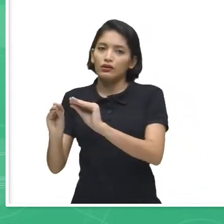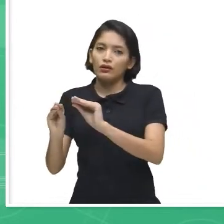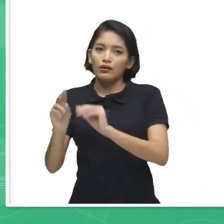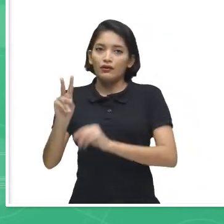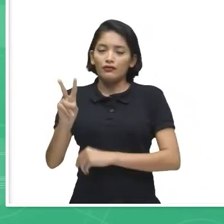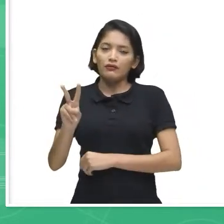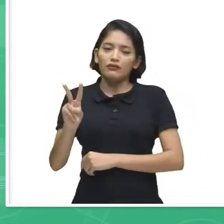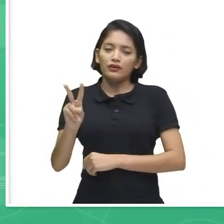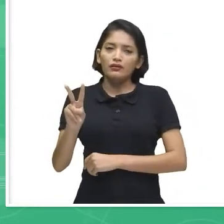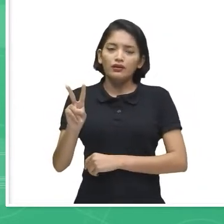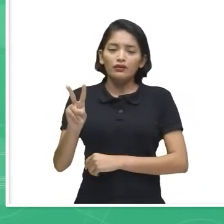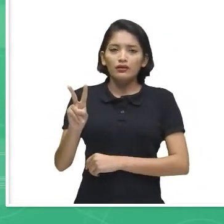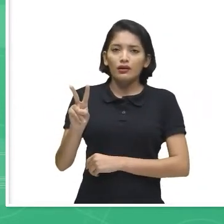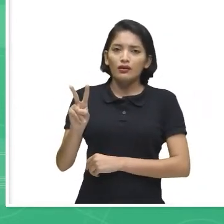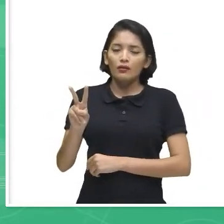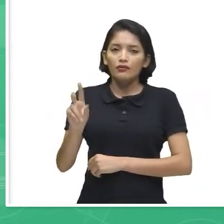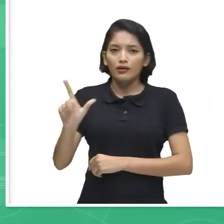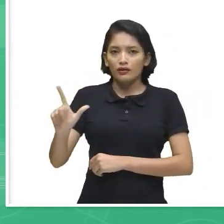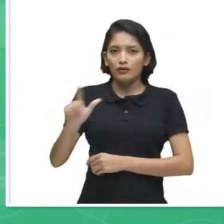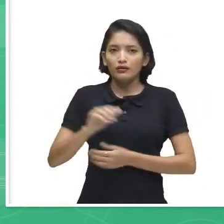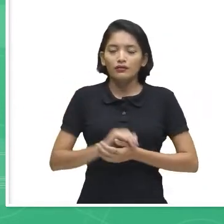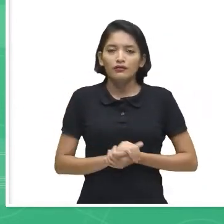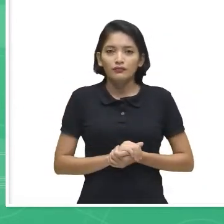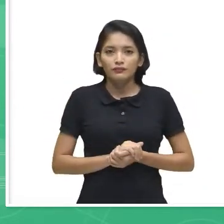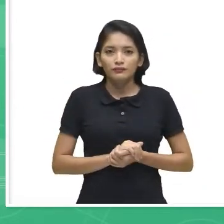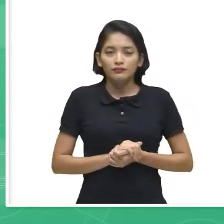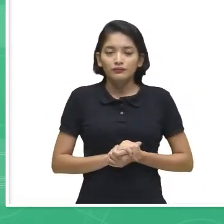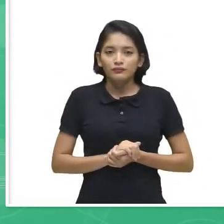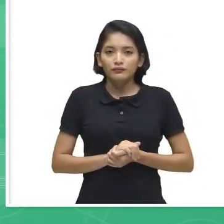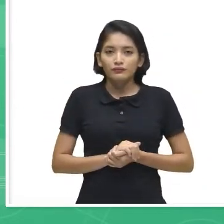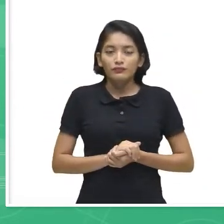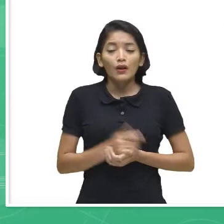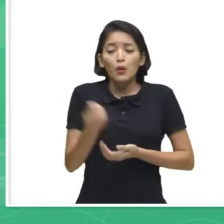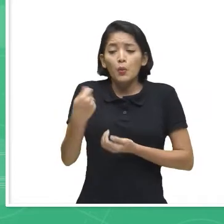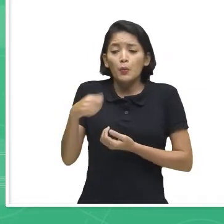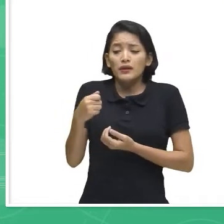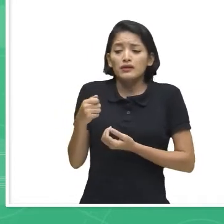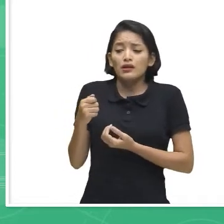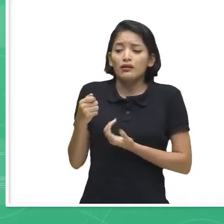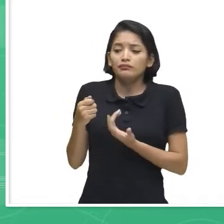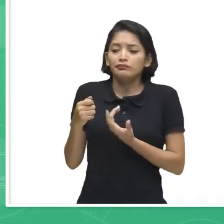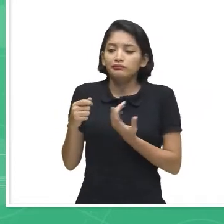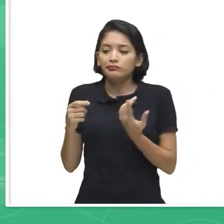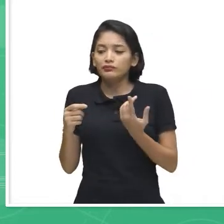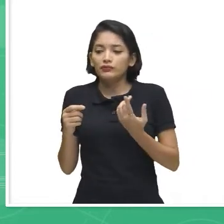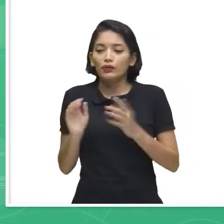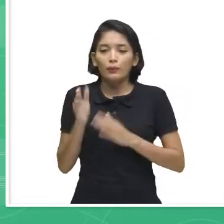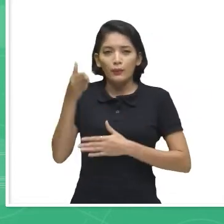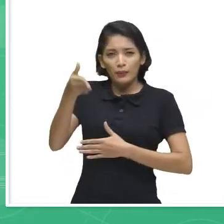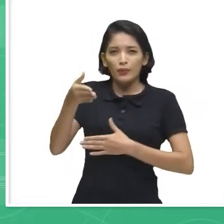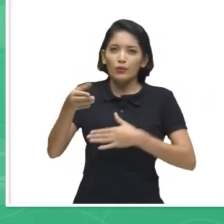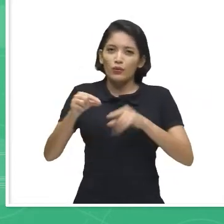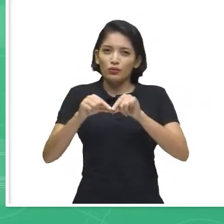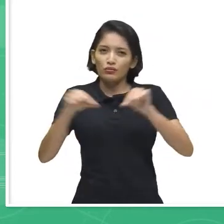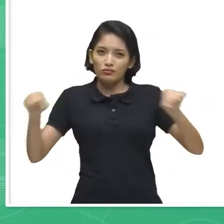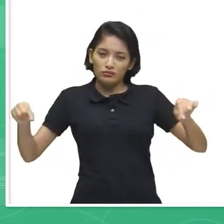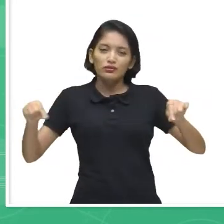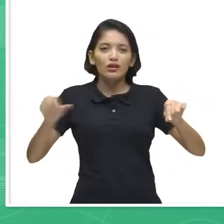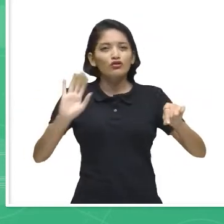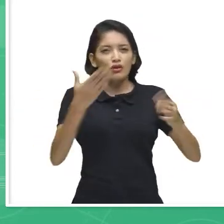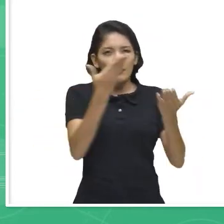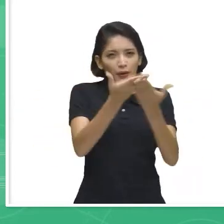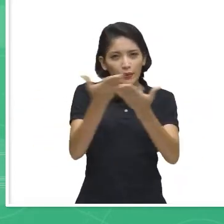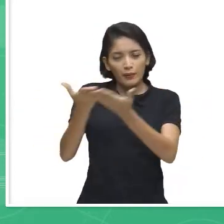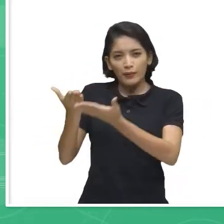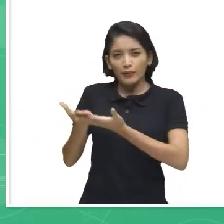tá certo? É um escalar porque não precisa de direção e nem sentido, como no campo elétrico que a gente vinha estudando.